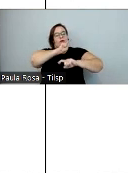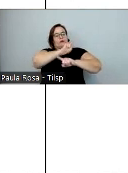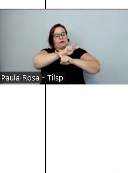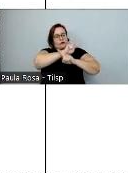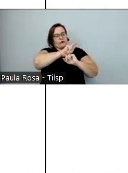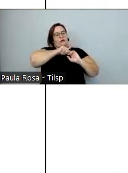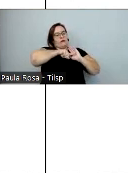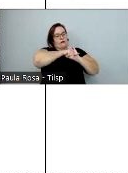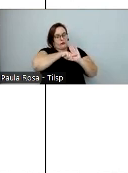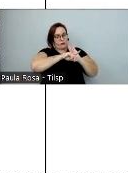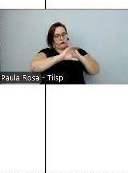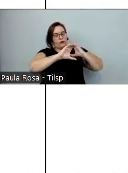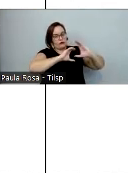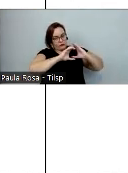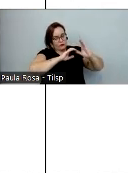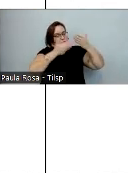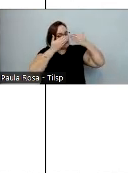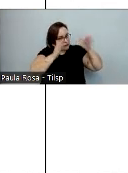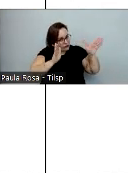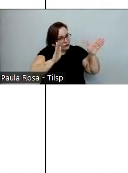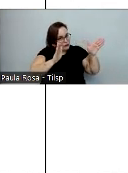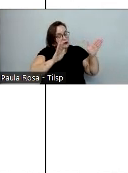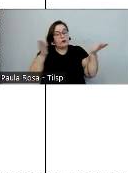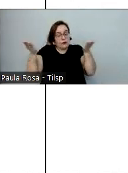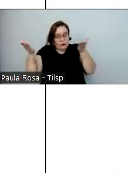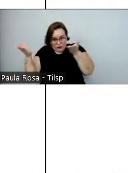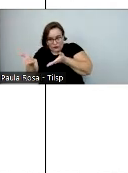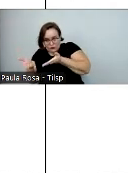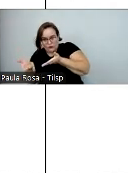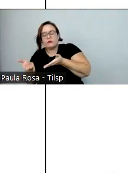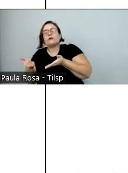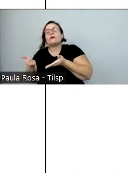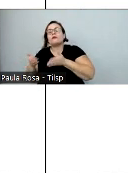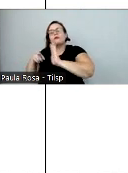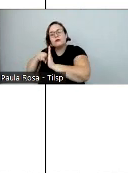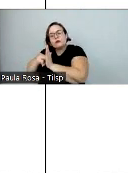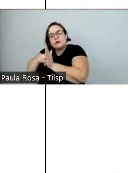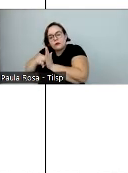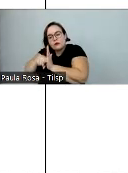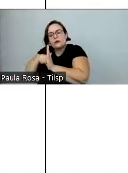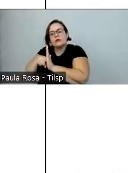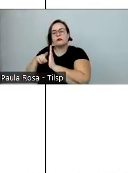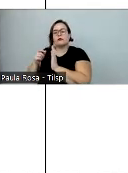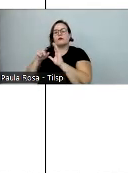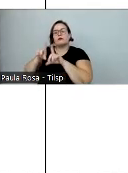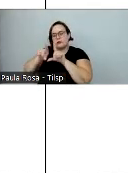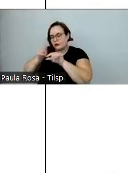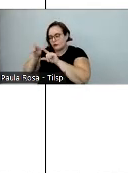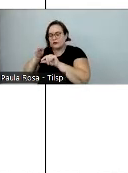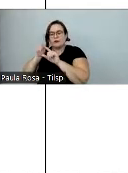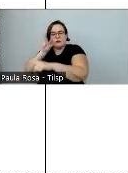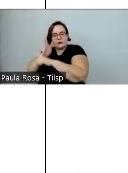comunica comunica expõe né e a definição atual ela fala pesquisa coleciona conserva